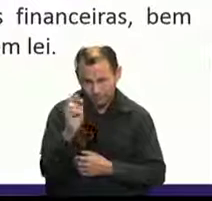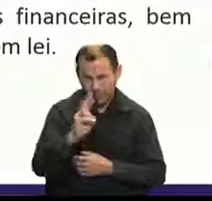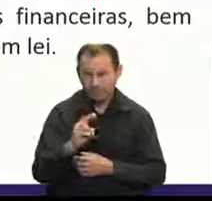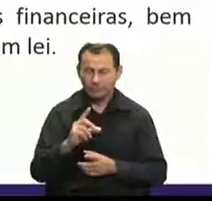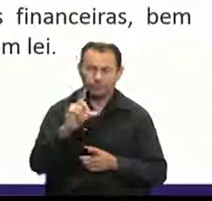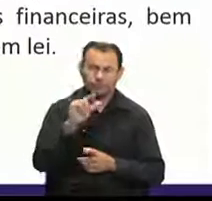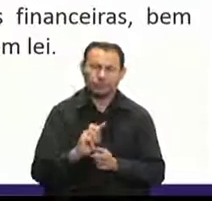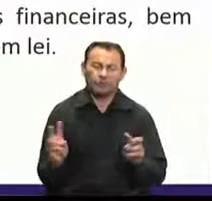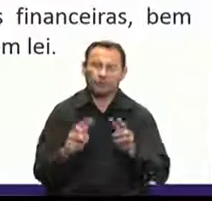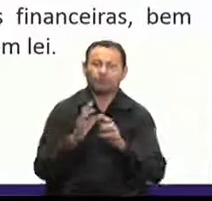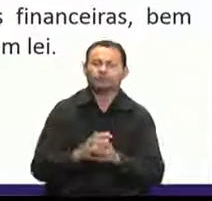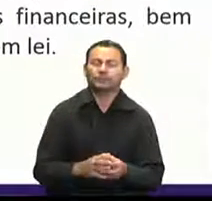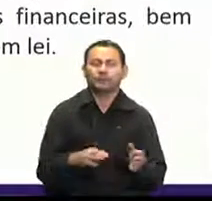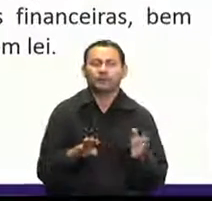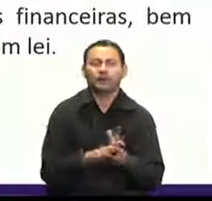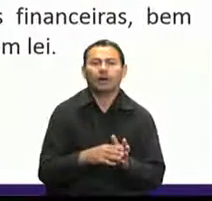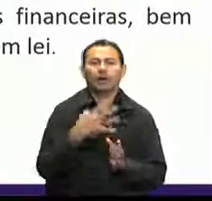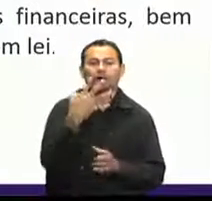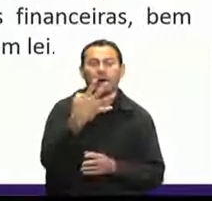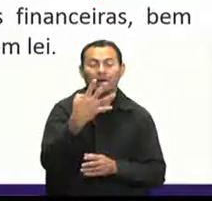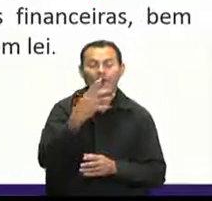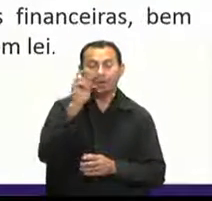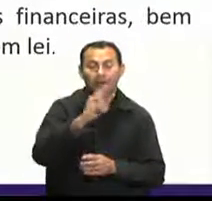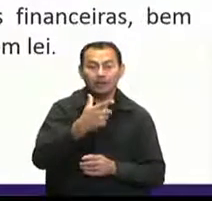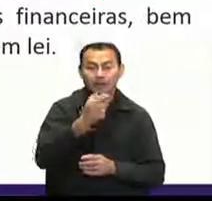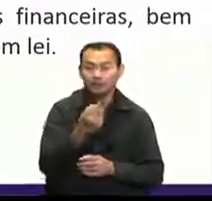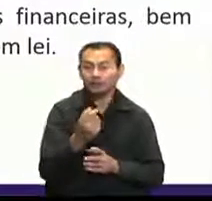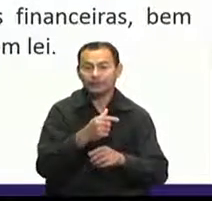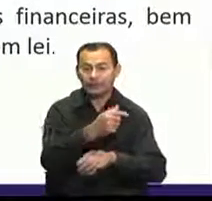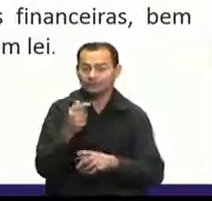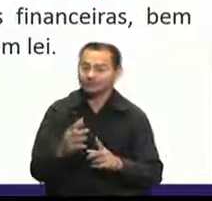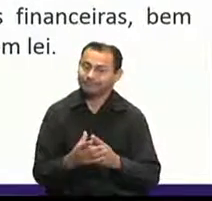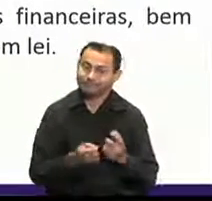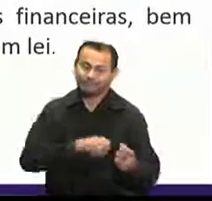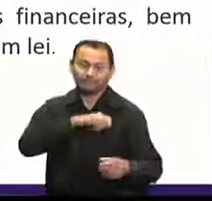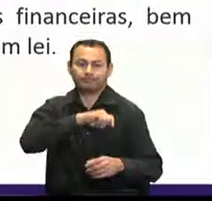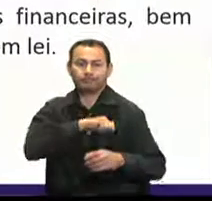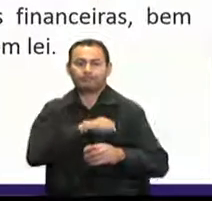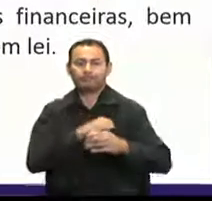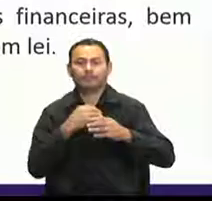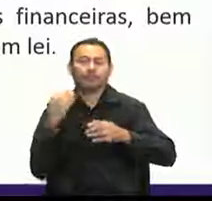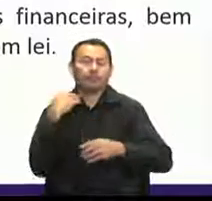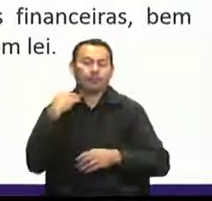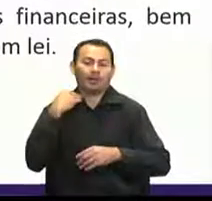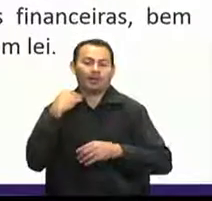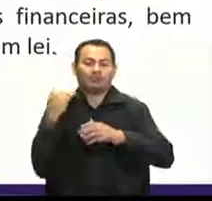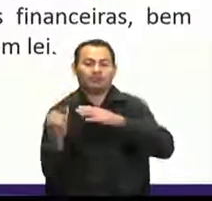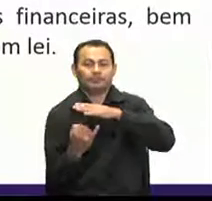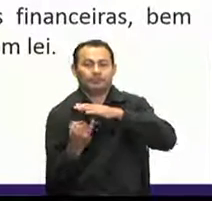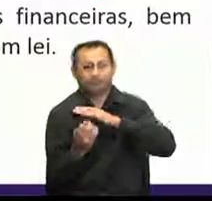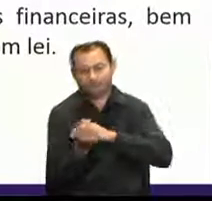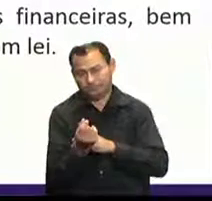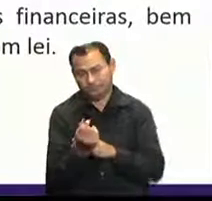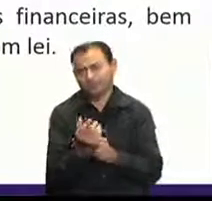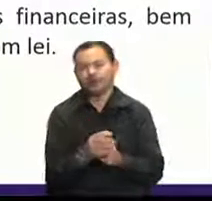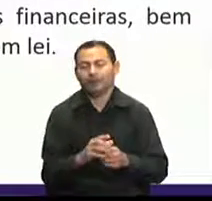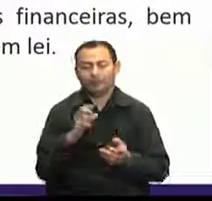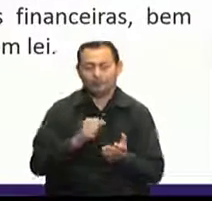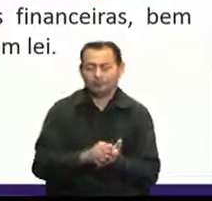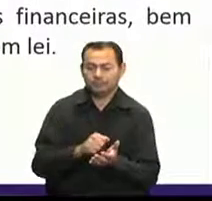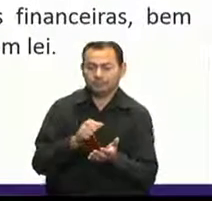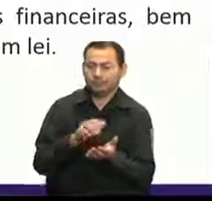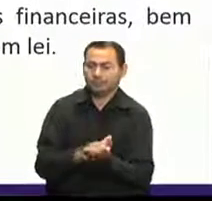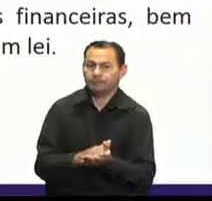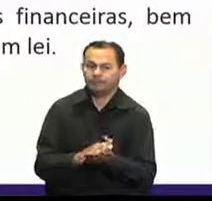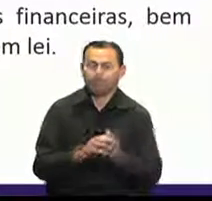país chegou a bater 4 20 essa semana exercer fiscalização das instituições financeiras bem como aplicar penalidades